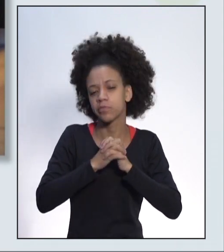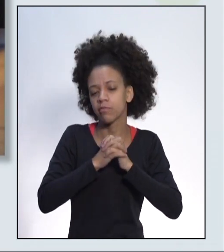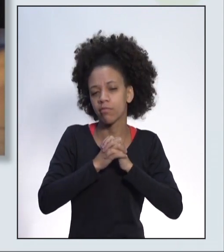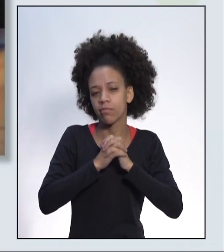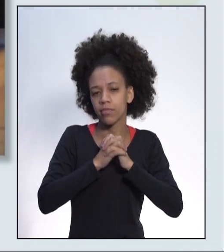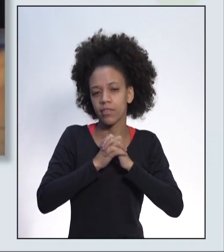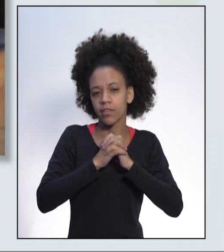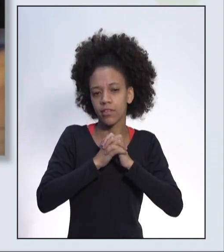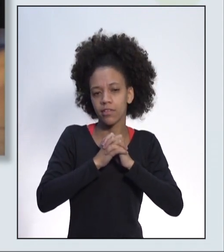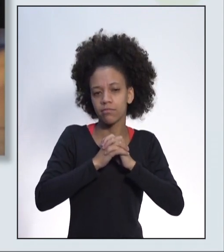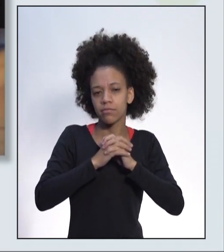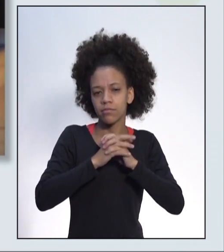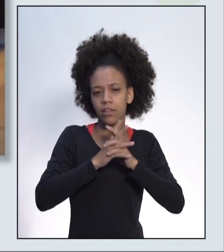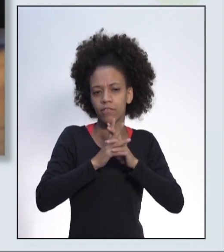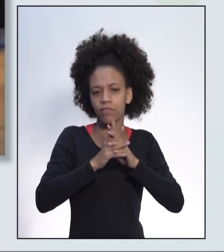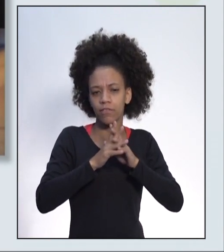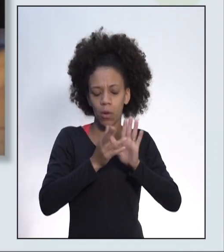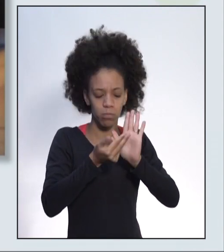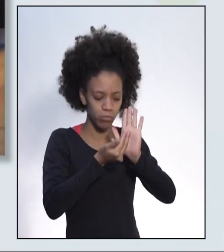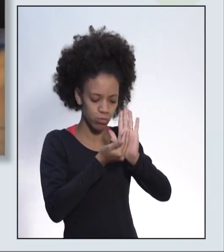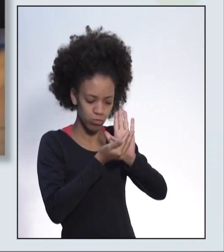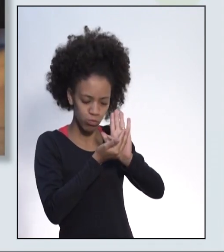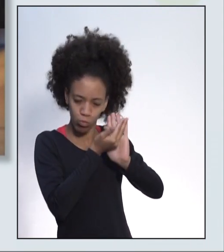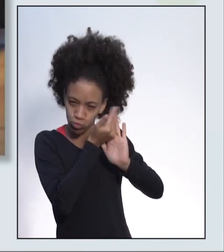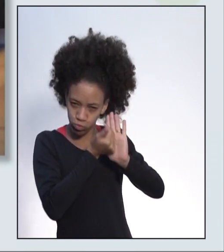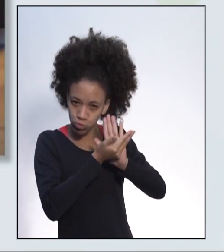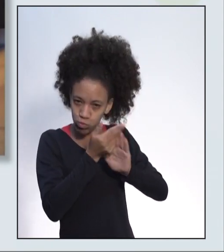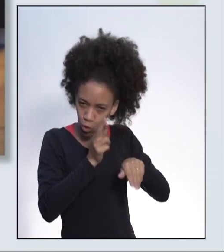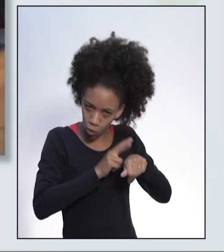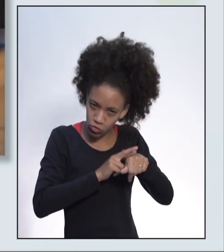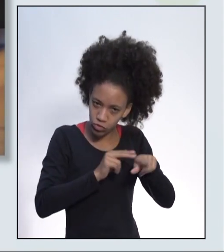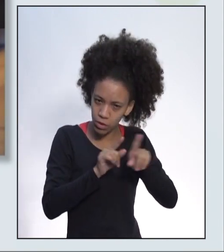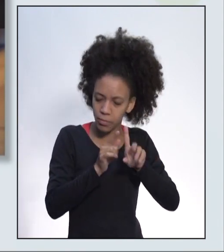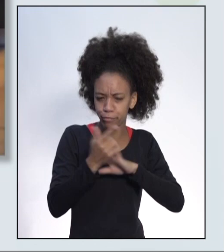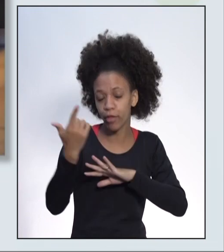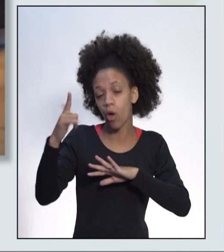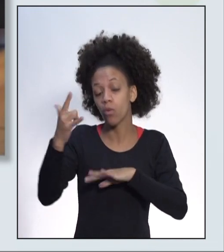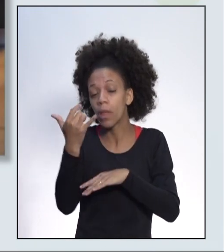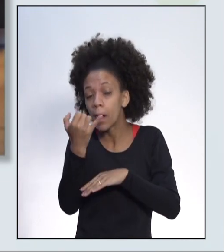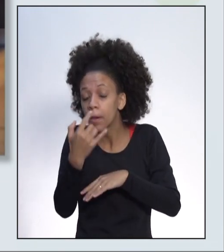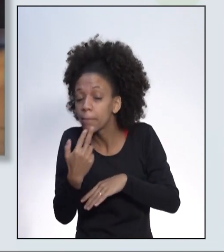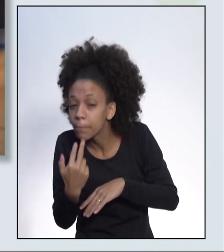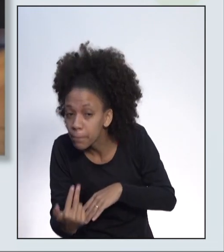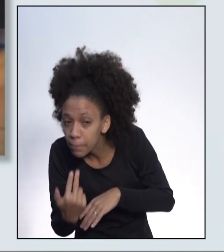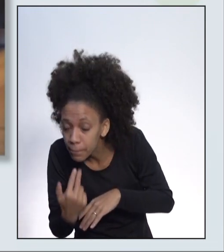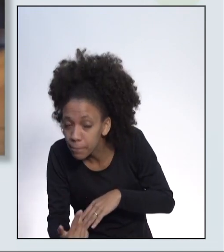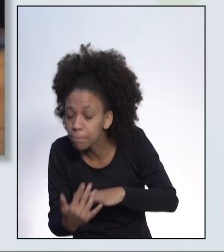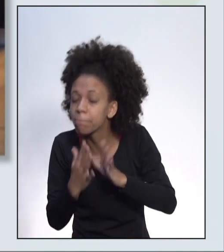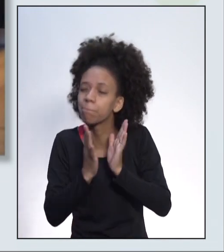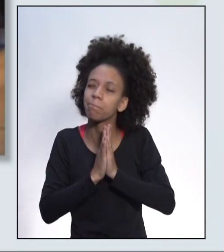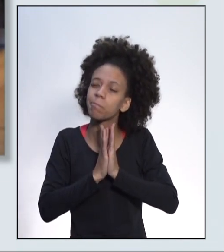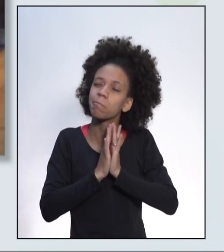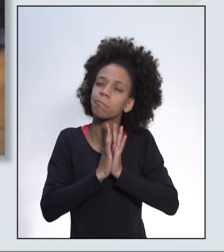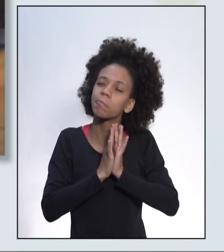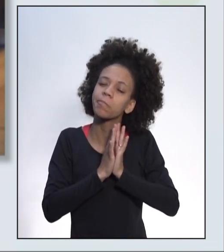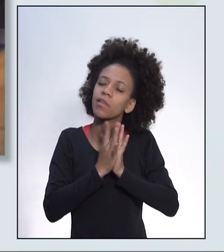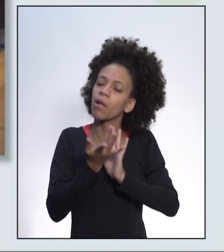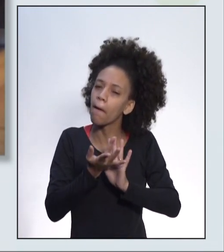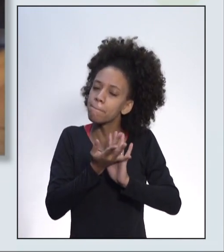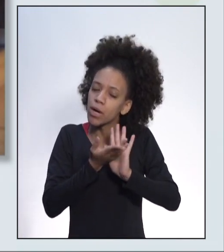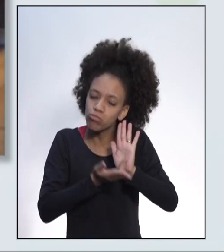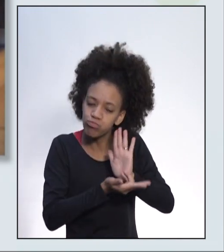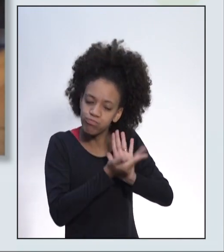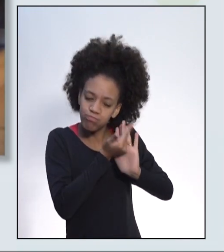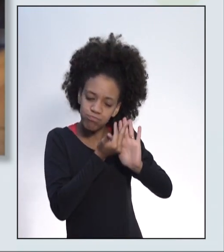Aqui, vou colocar esse roxinho aqui também. Depois eu tenho que achar uma outra canetinha para dar um